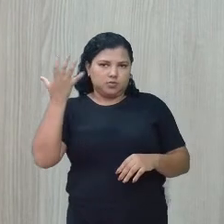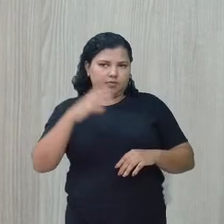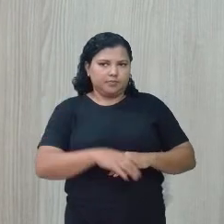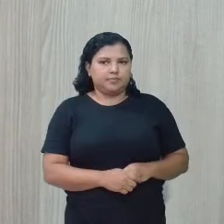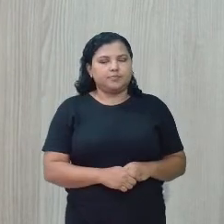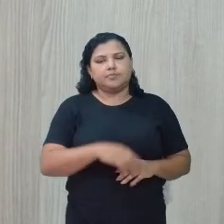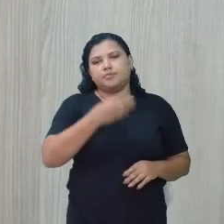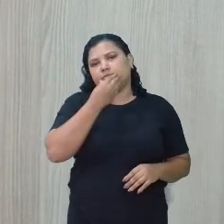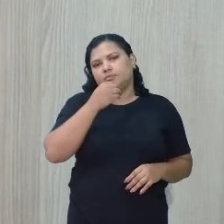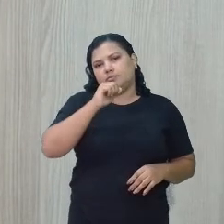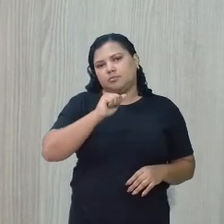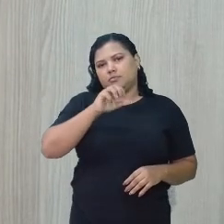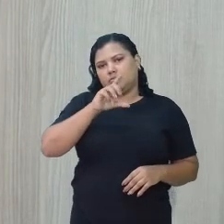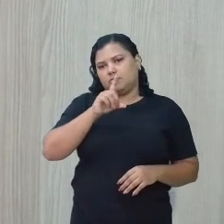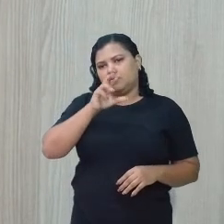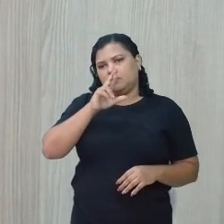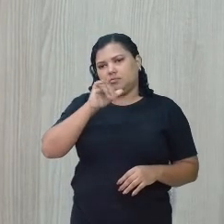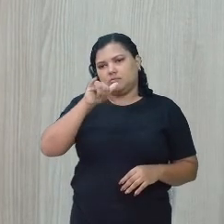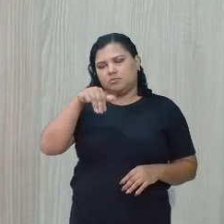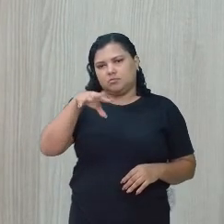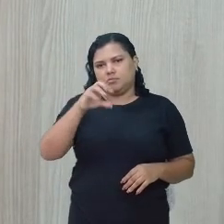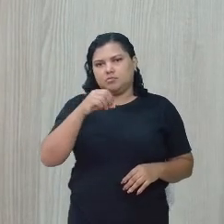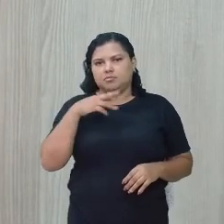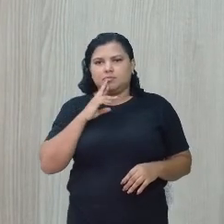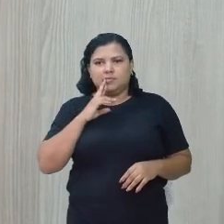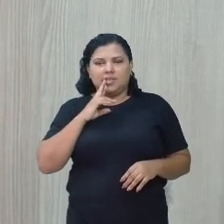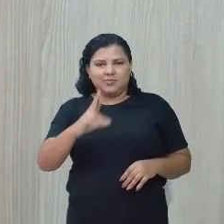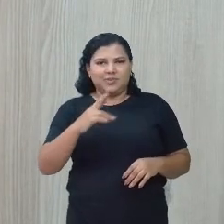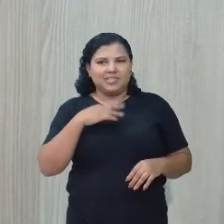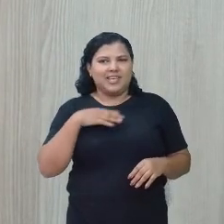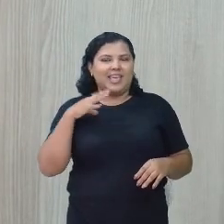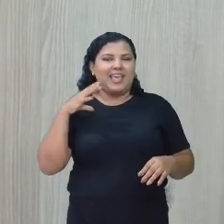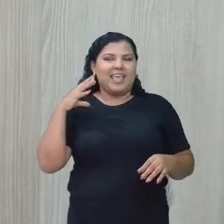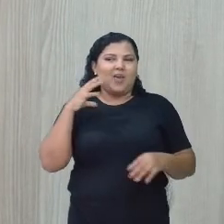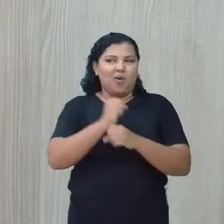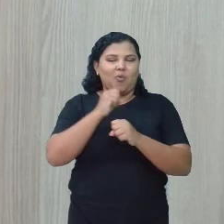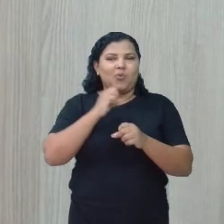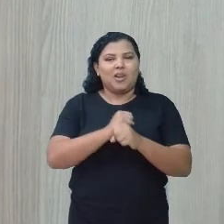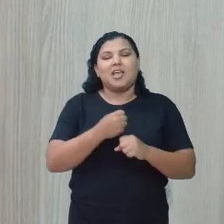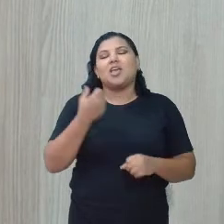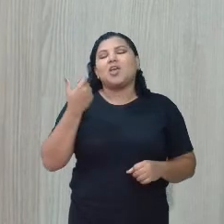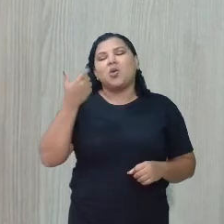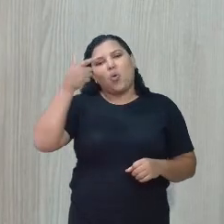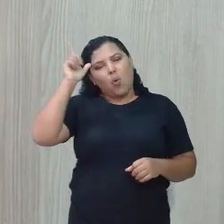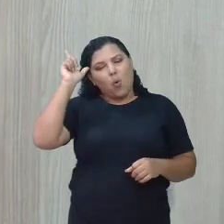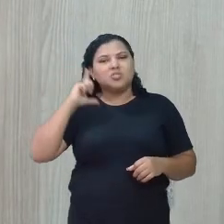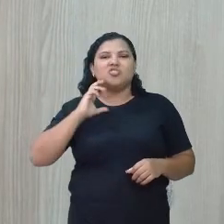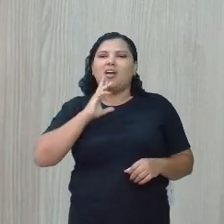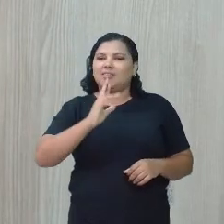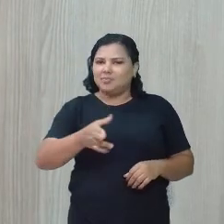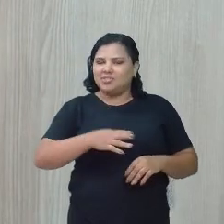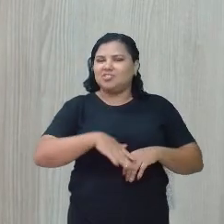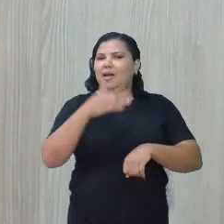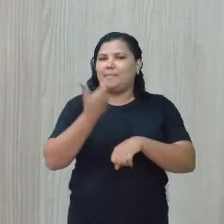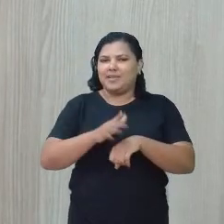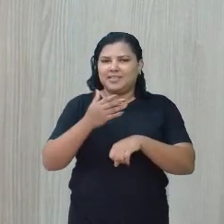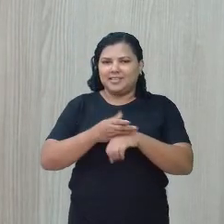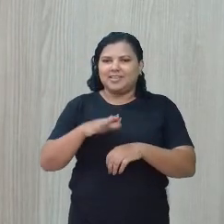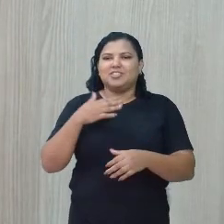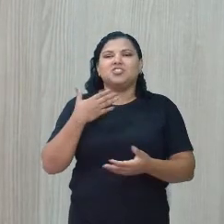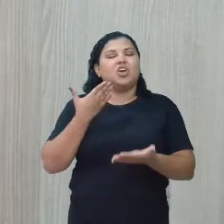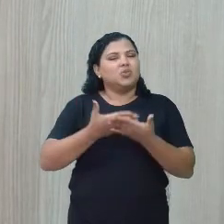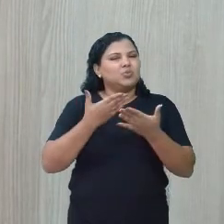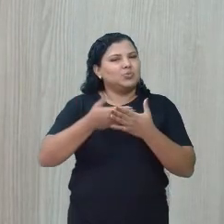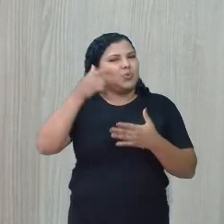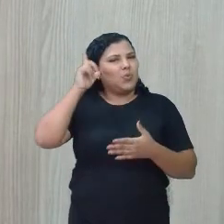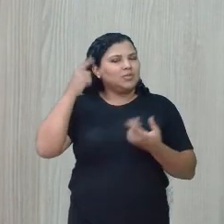Adriano comentou, 10 carneiros e 30 galinhas. Eu fiz essa conta ontem e deu essa resposta. Você olha aí, o Adriano já estava praticando, já fez